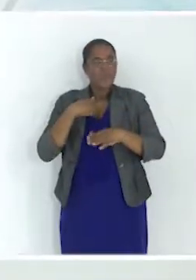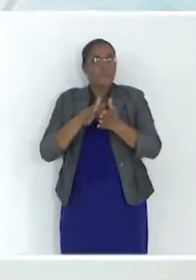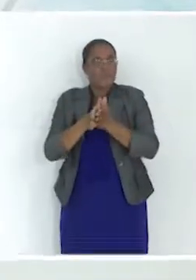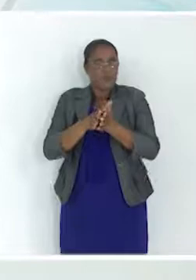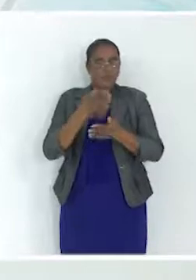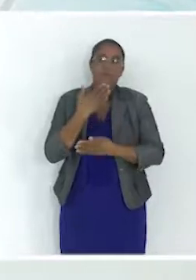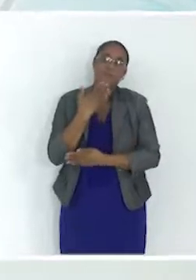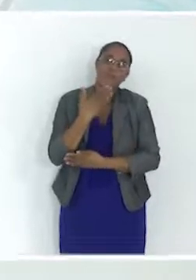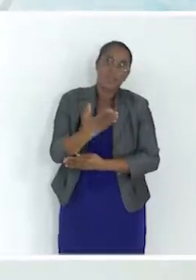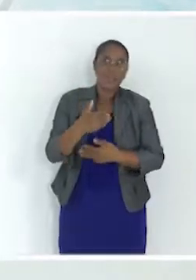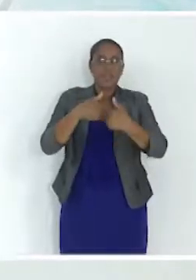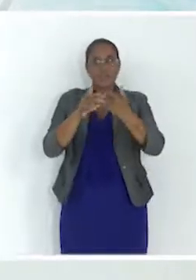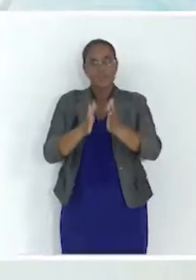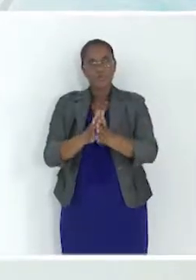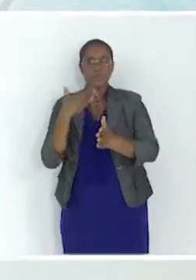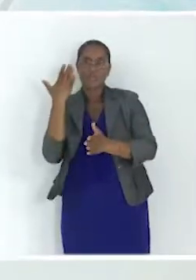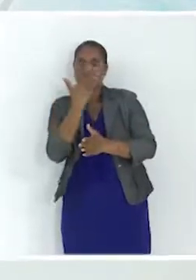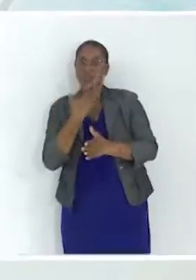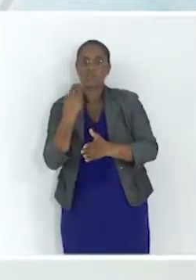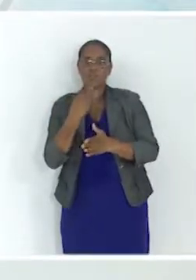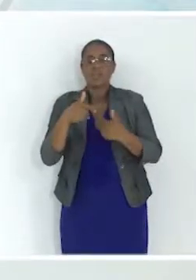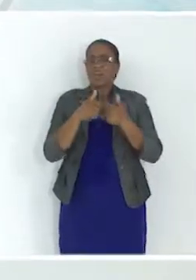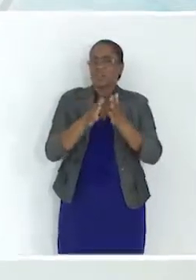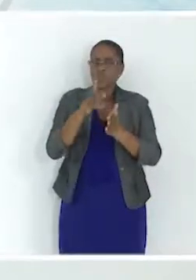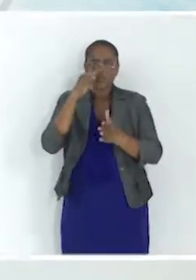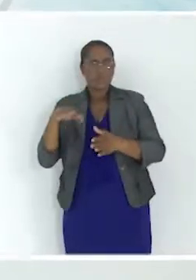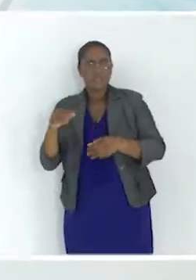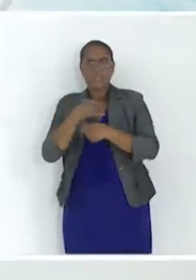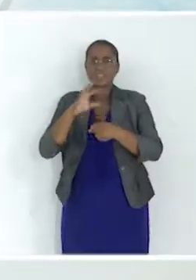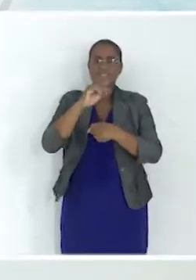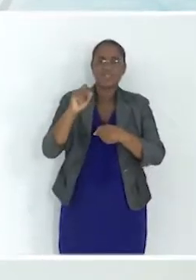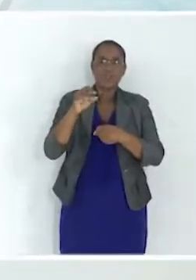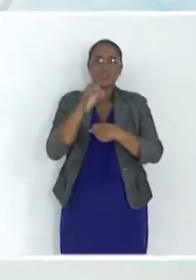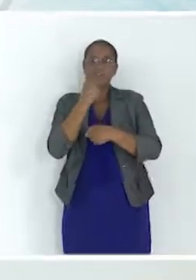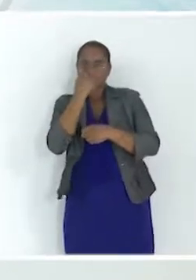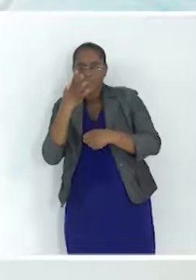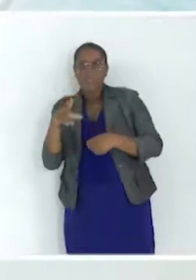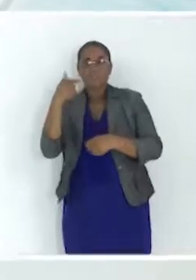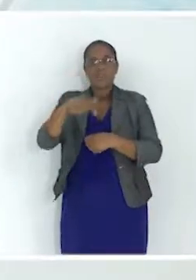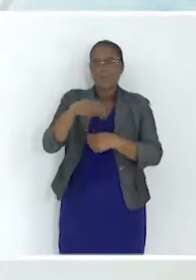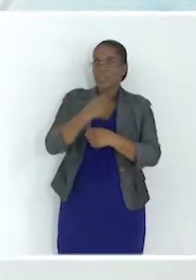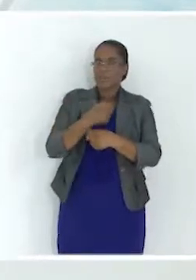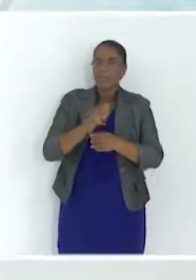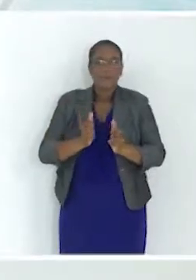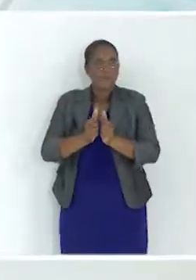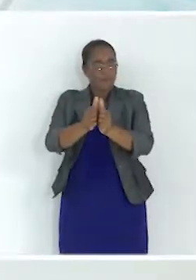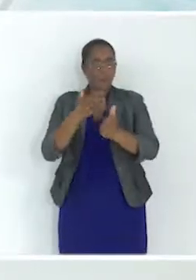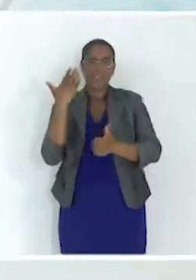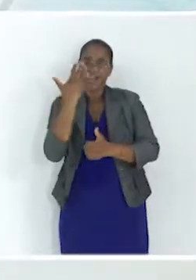todos os meninos de Santo Antão à Brava que estão a trabalhar, que acompanham as aulas. Vocês estão de